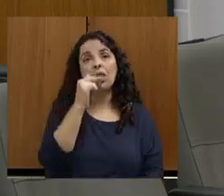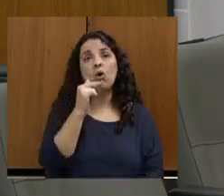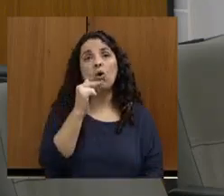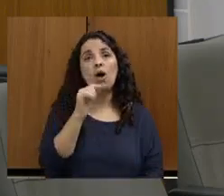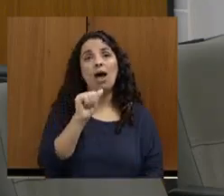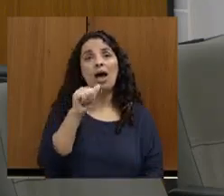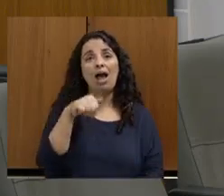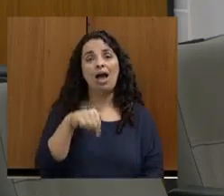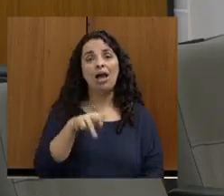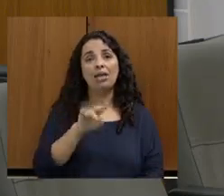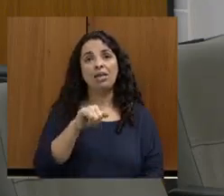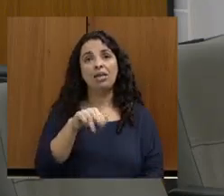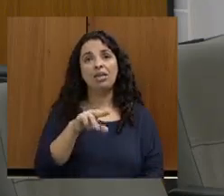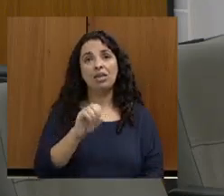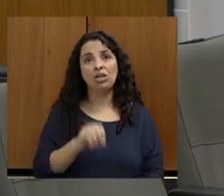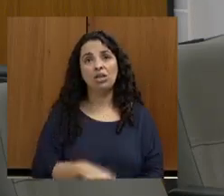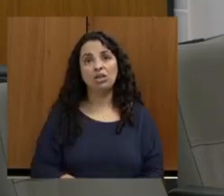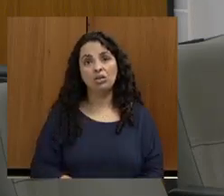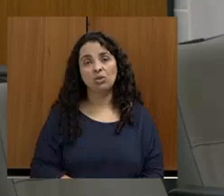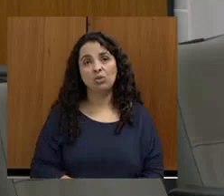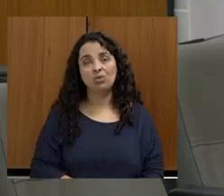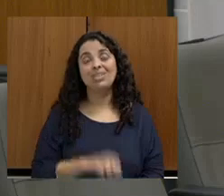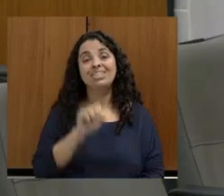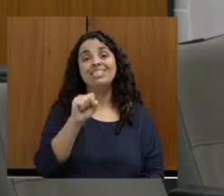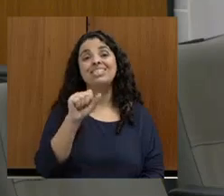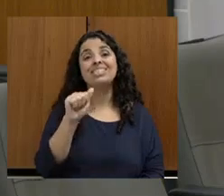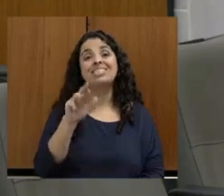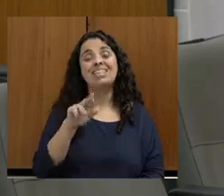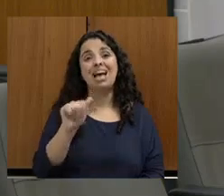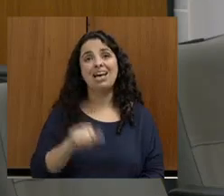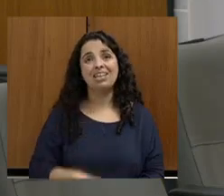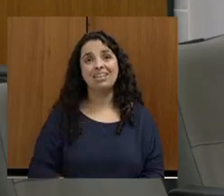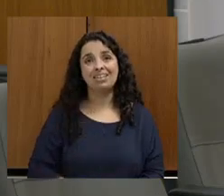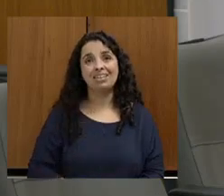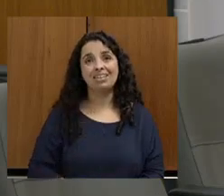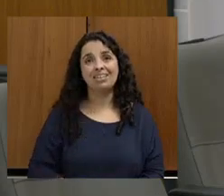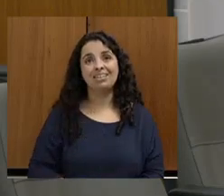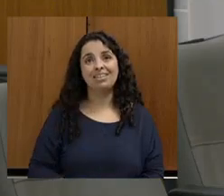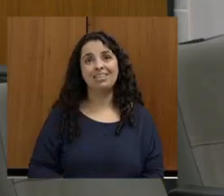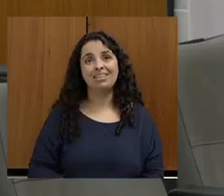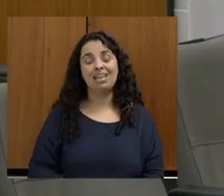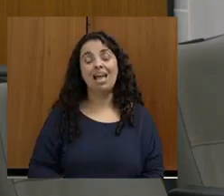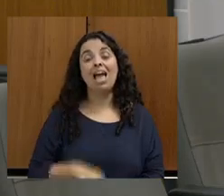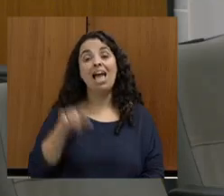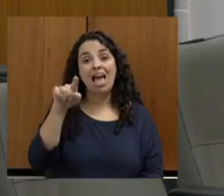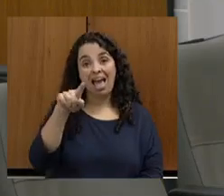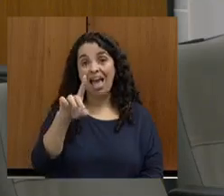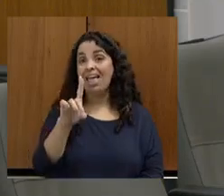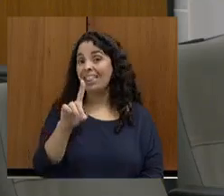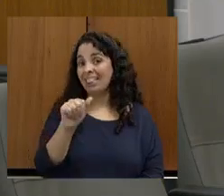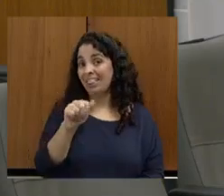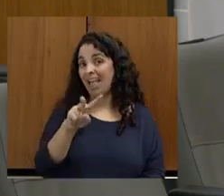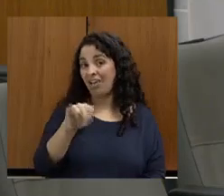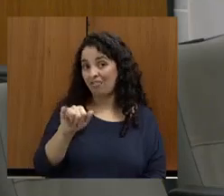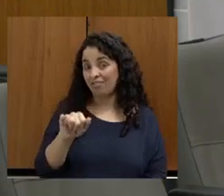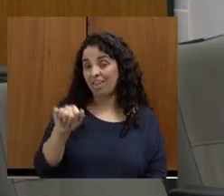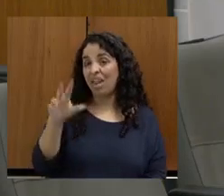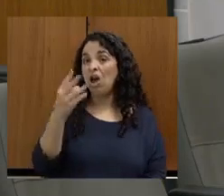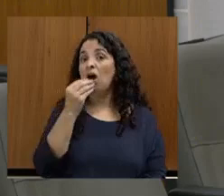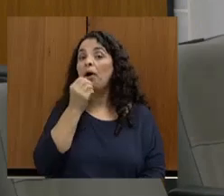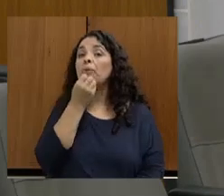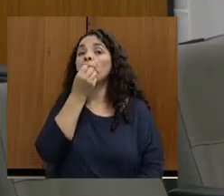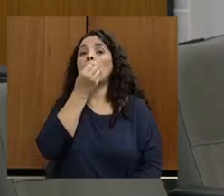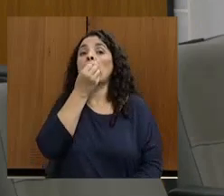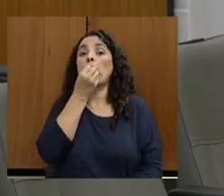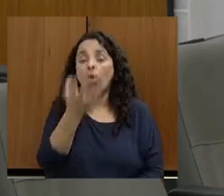-se de passagem, em razão, as escarradas que Davi levou na cara, é graças a essas escarradas